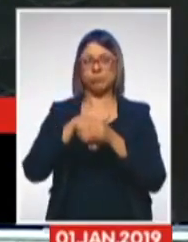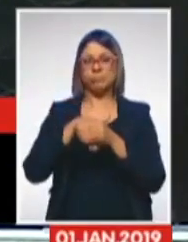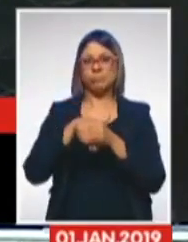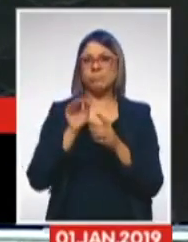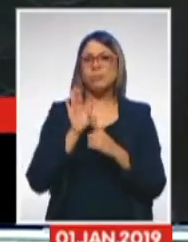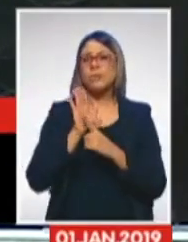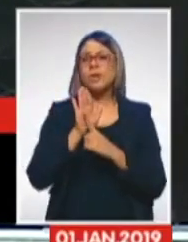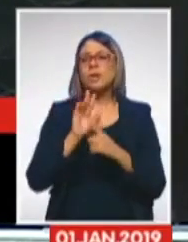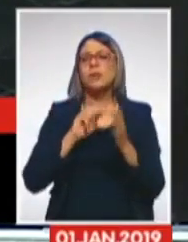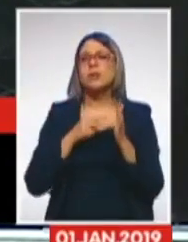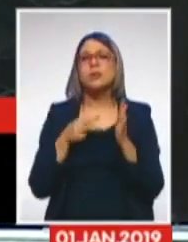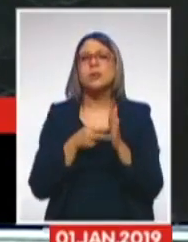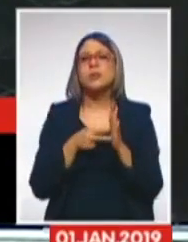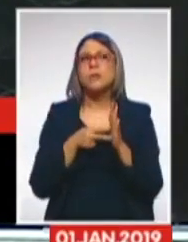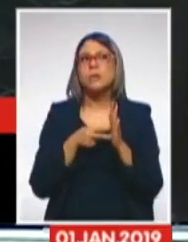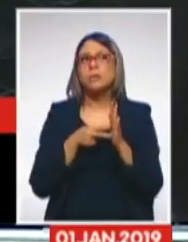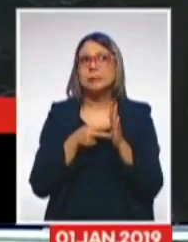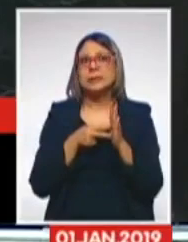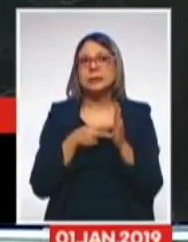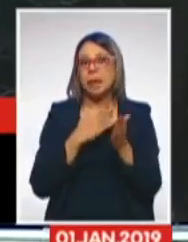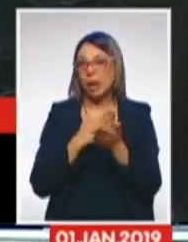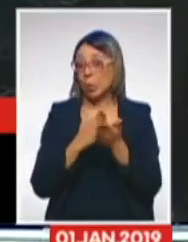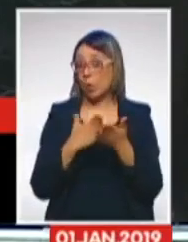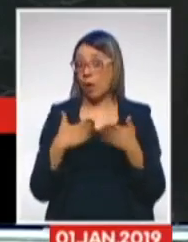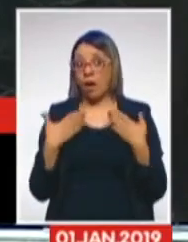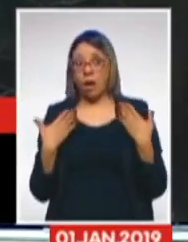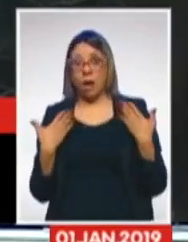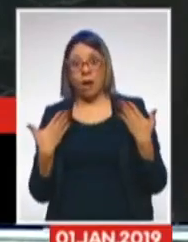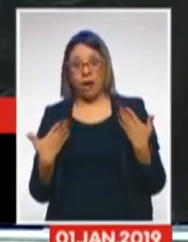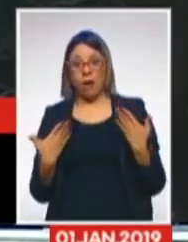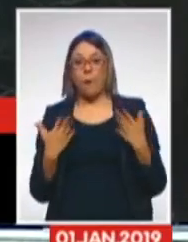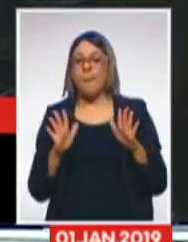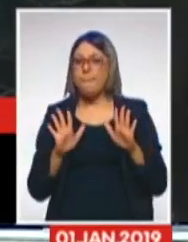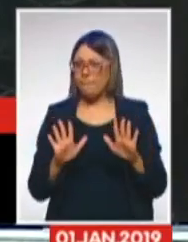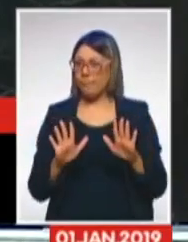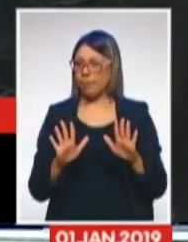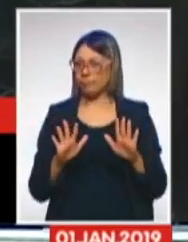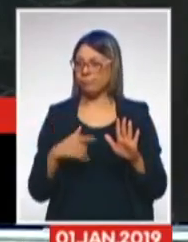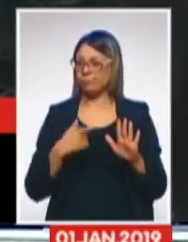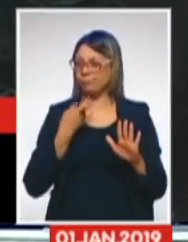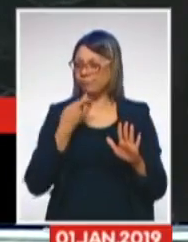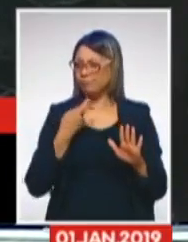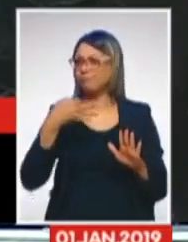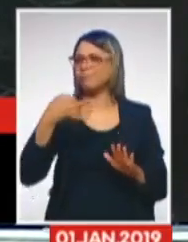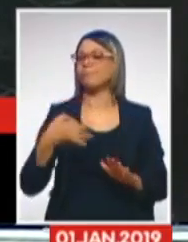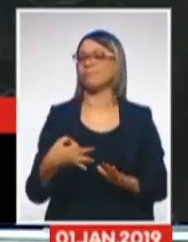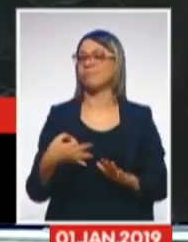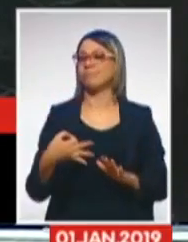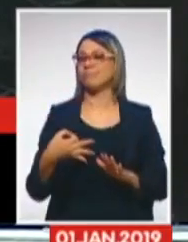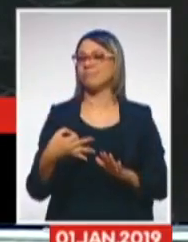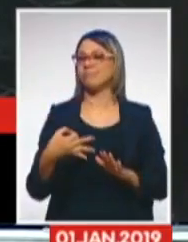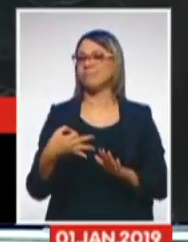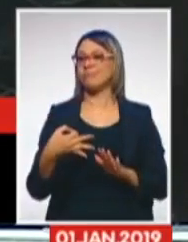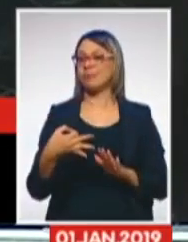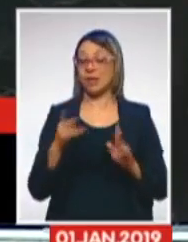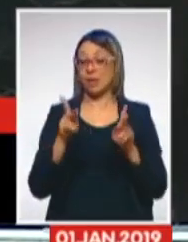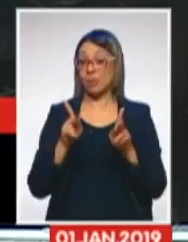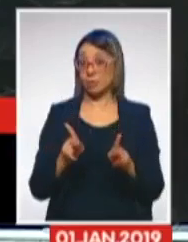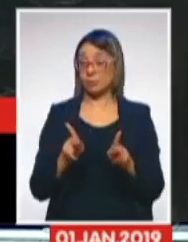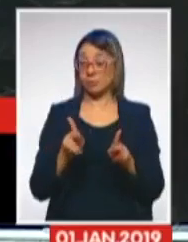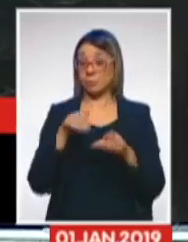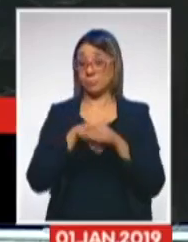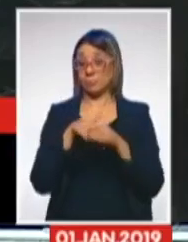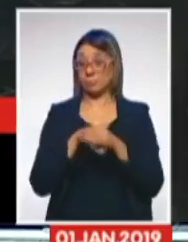significaram para alguns uma surpresa, mas quero afirmar aqui que o eleitor não